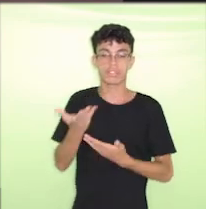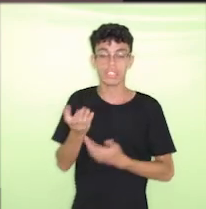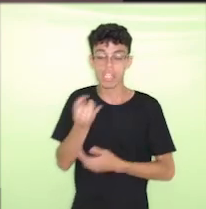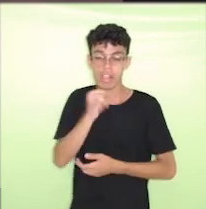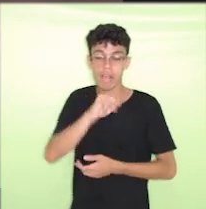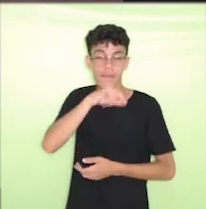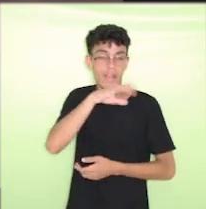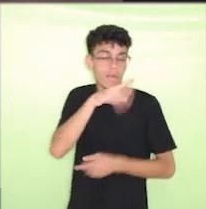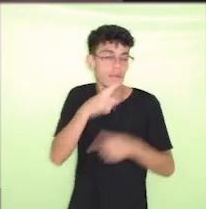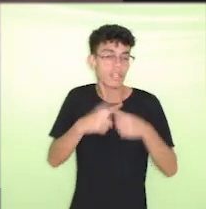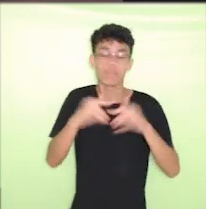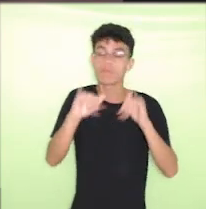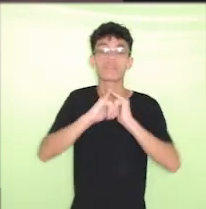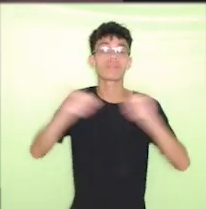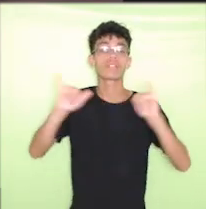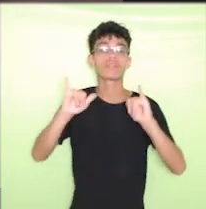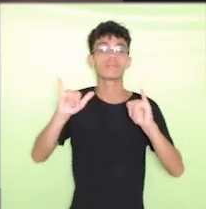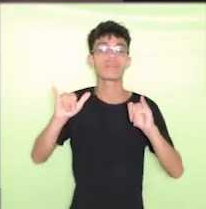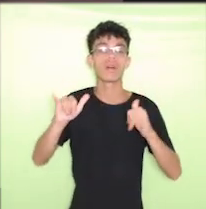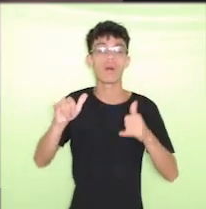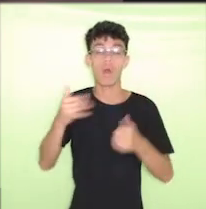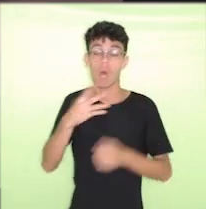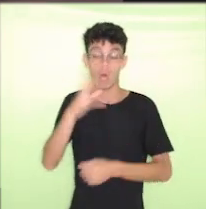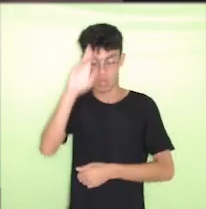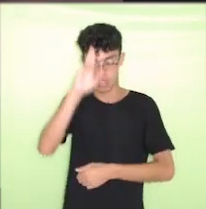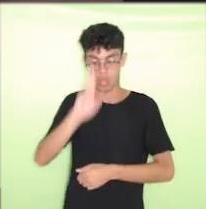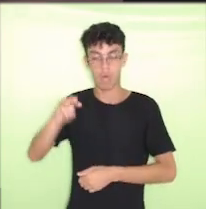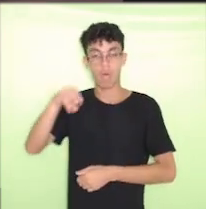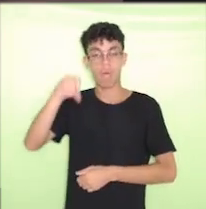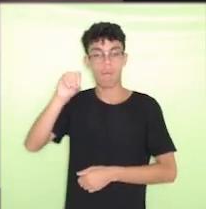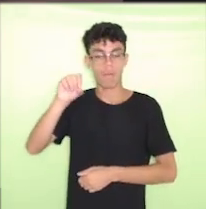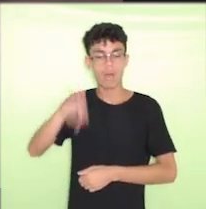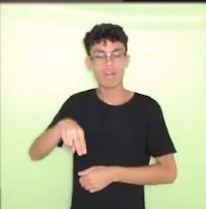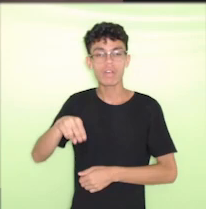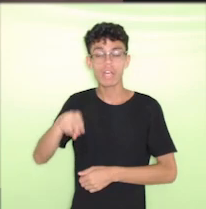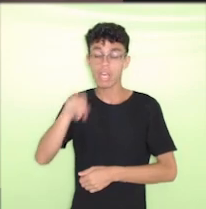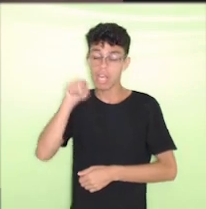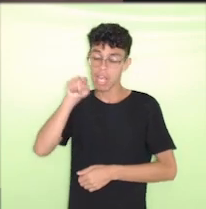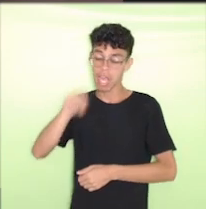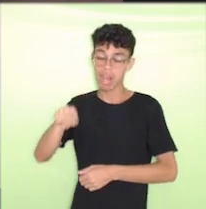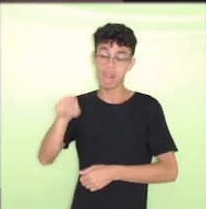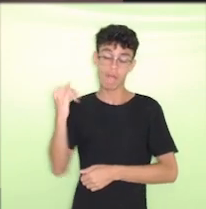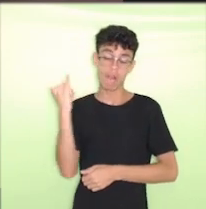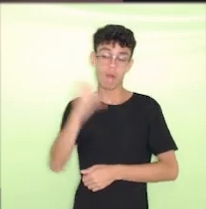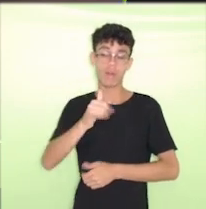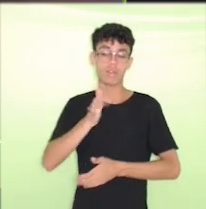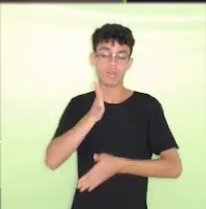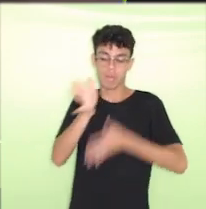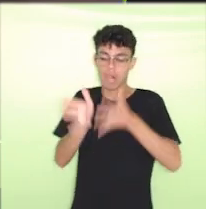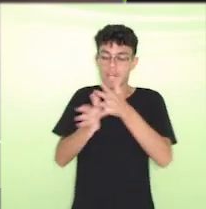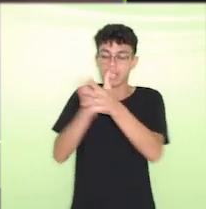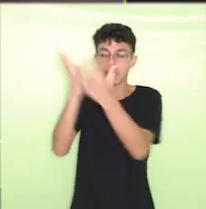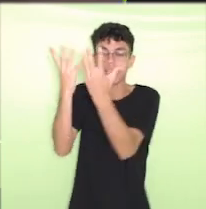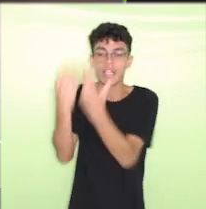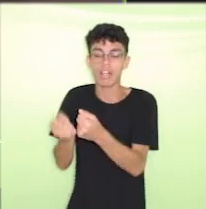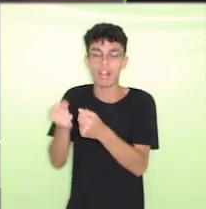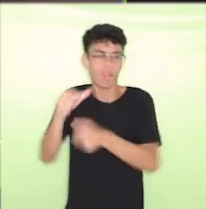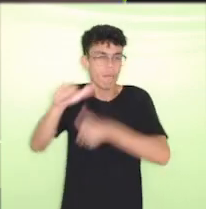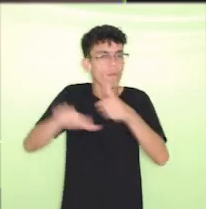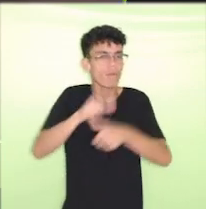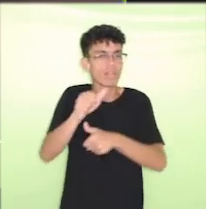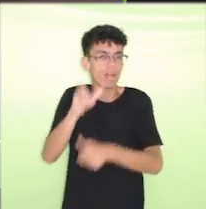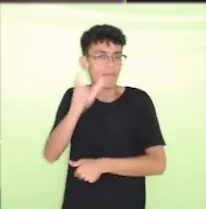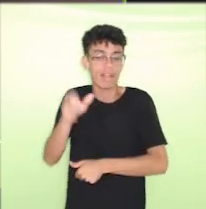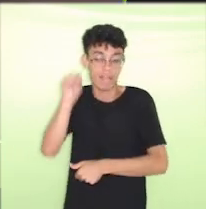é nojenta, por que eu não posso falar? O próprio Monsenhor, ele disse que gostaria de ouvir tudo que eu pensava. Não modifique as palavras do